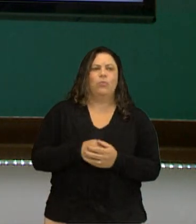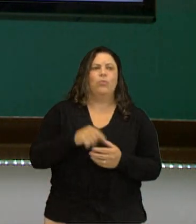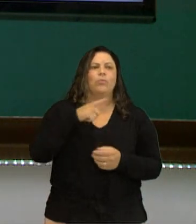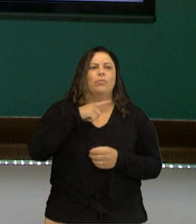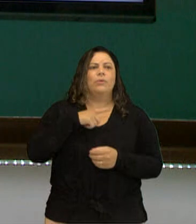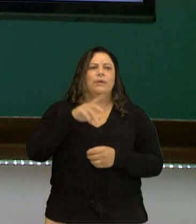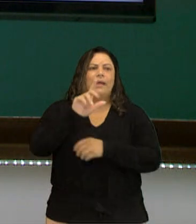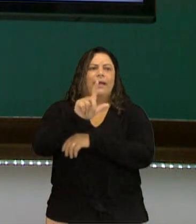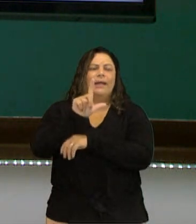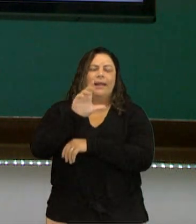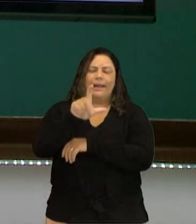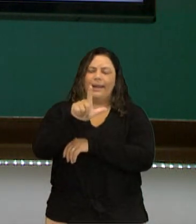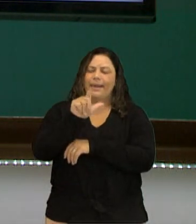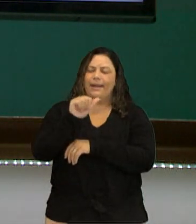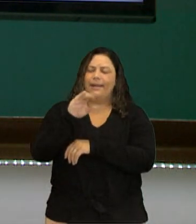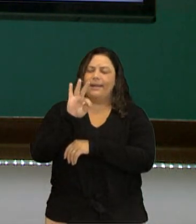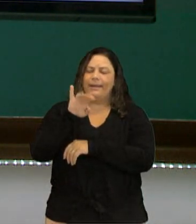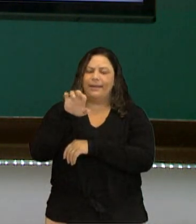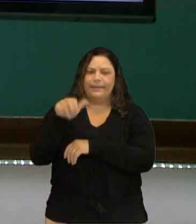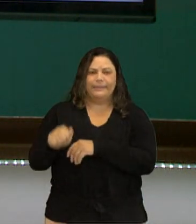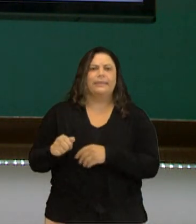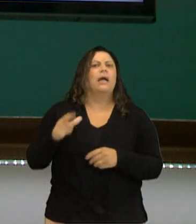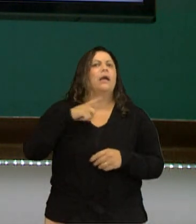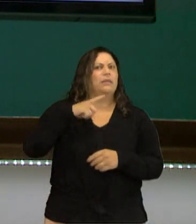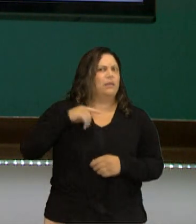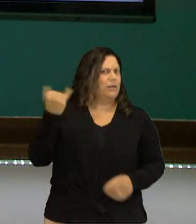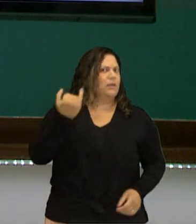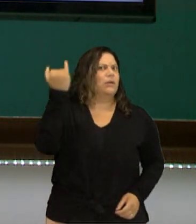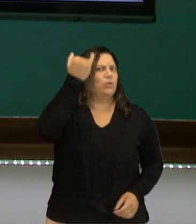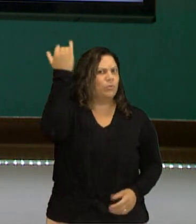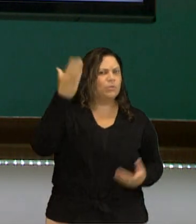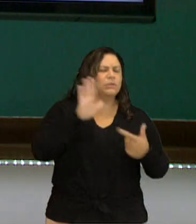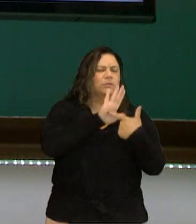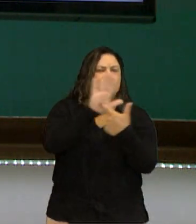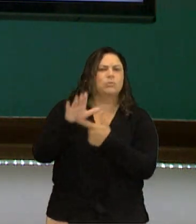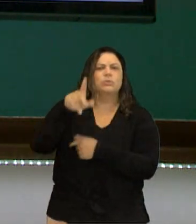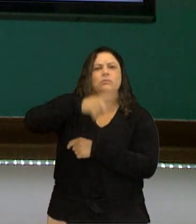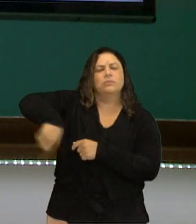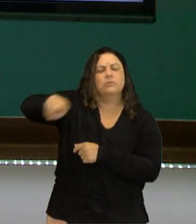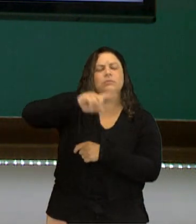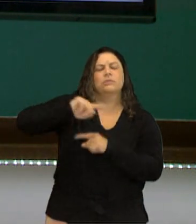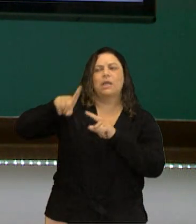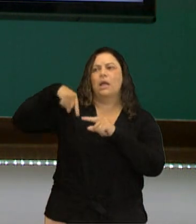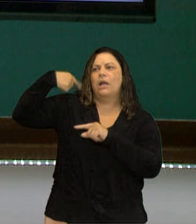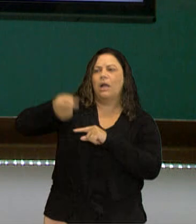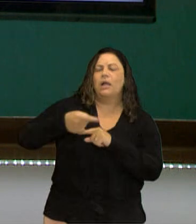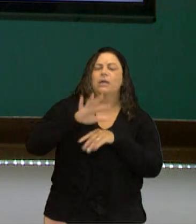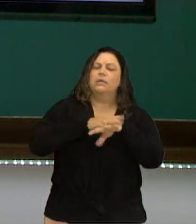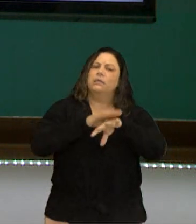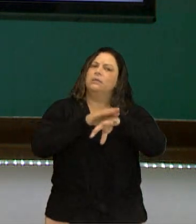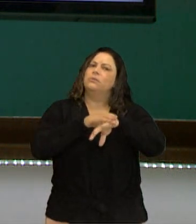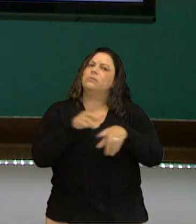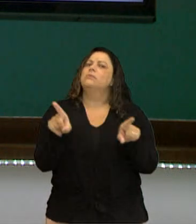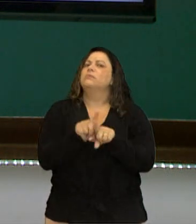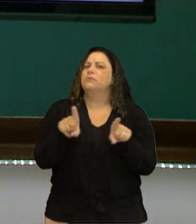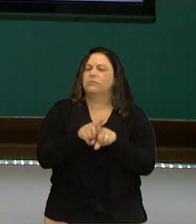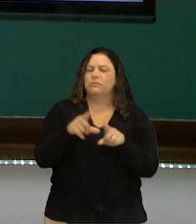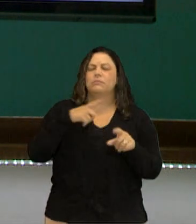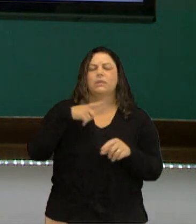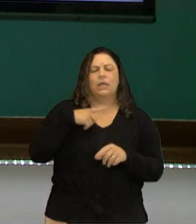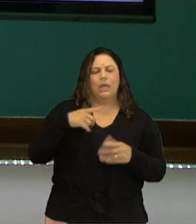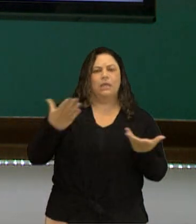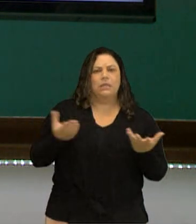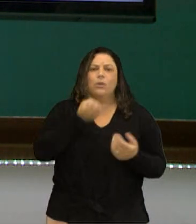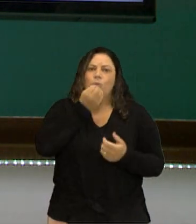laticínios. Então vejo que tem uma importância, eu quero mostrar para vocês que além de causar doenças, também tem o seu